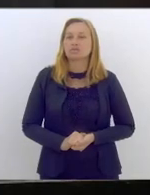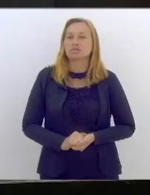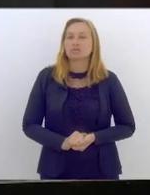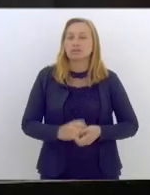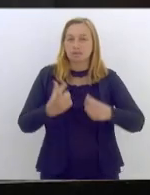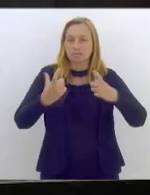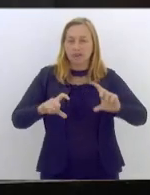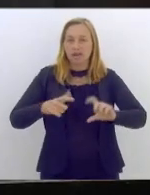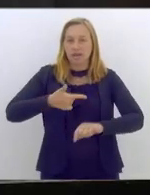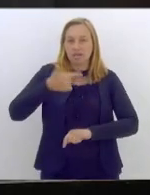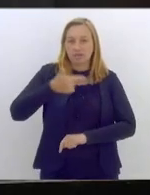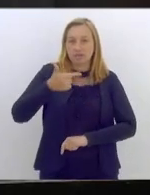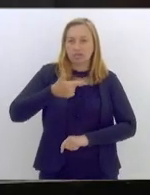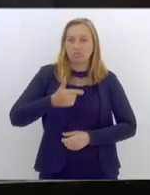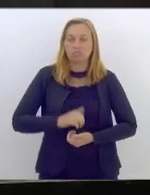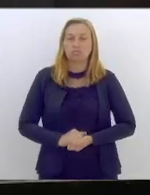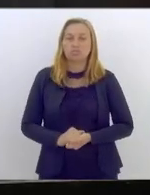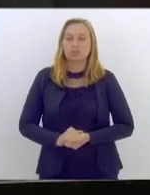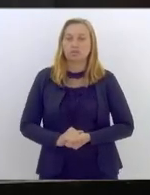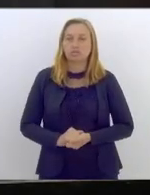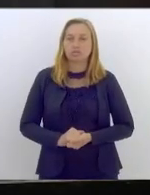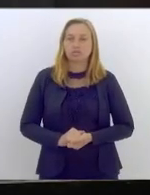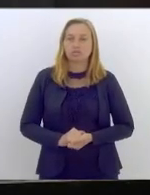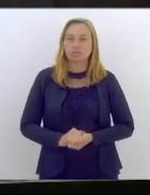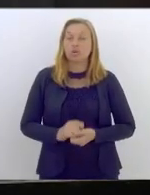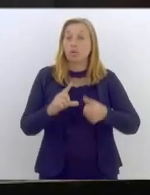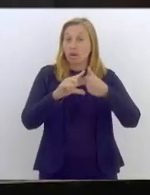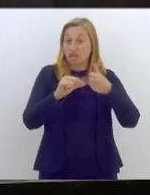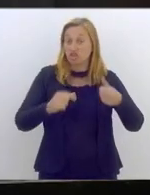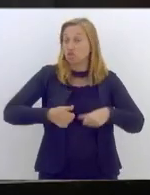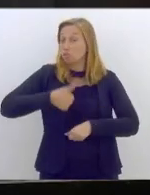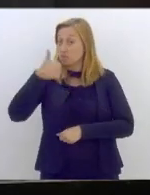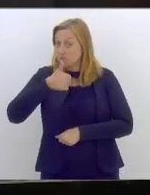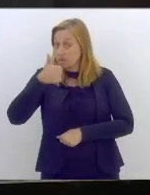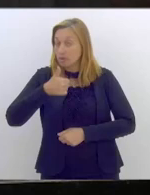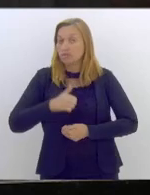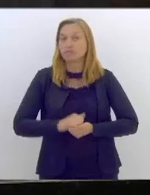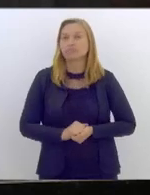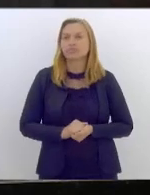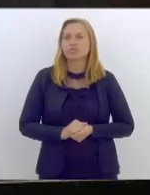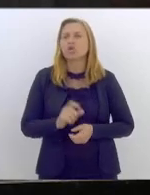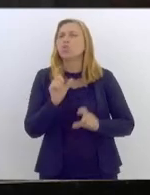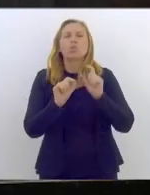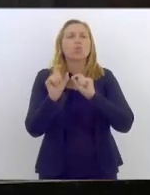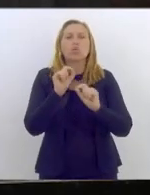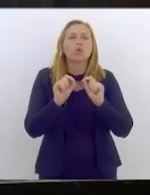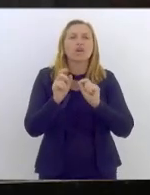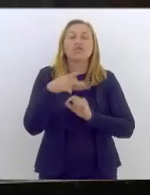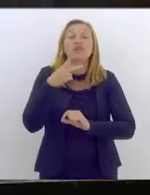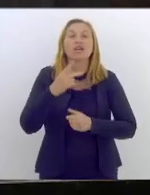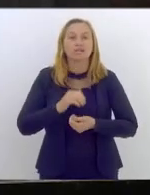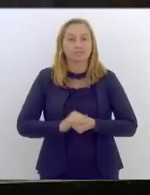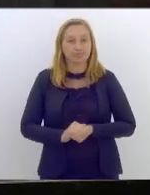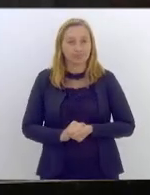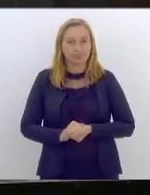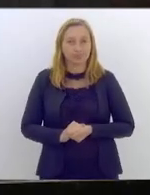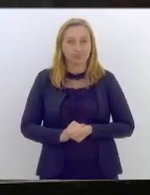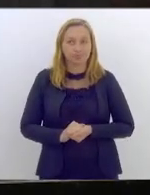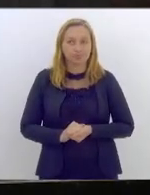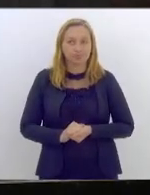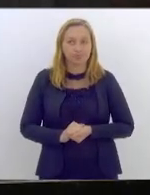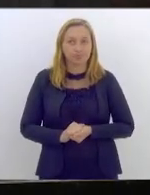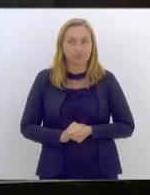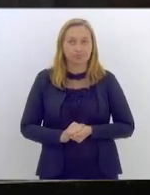parágrafo 2º do artigo 1º, o que diz o parágrafo 2º?